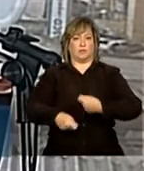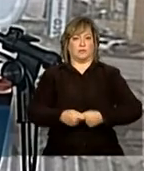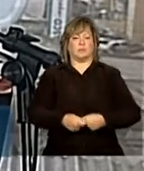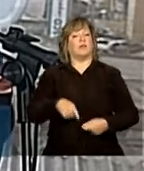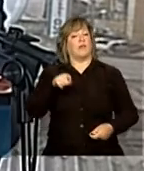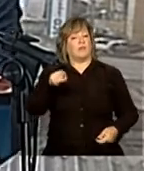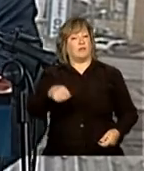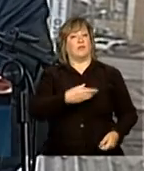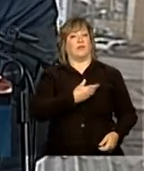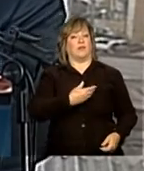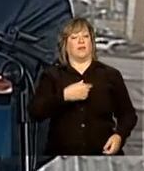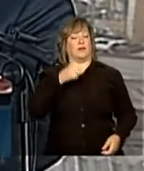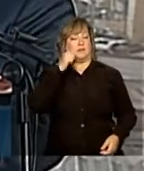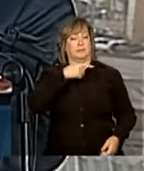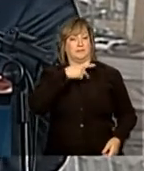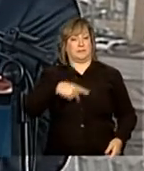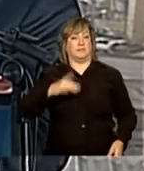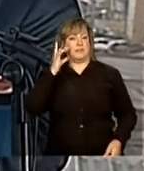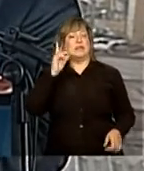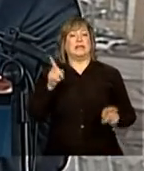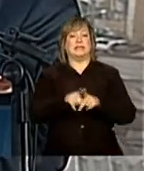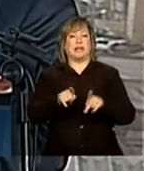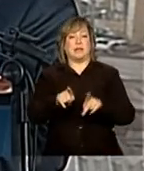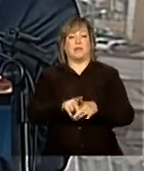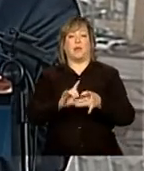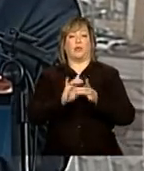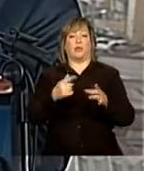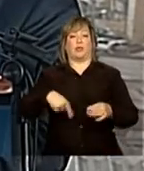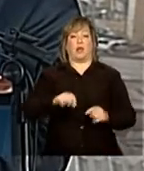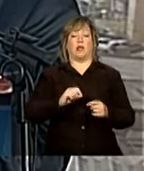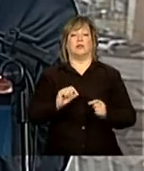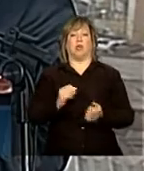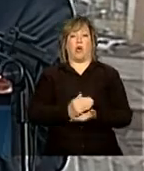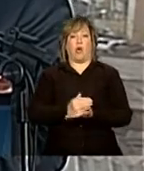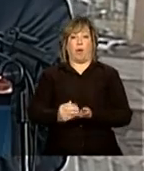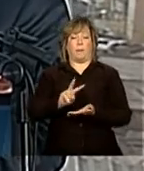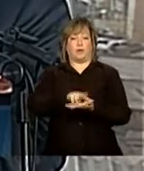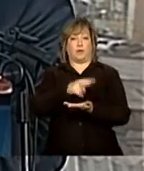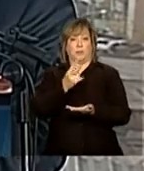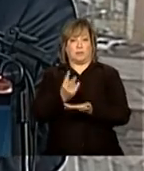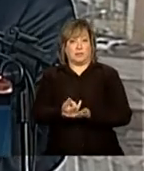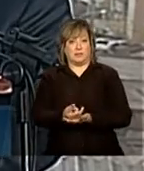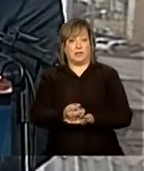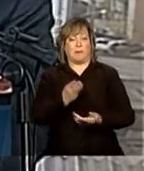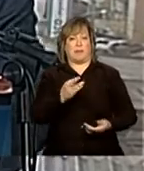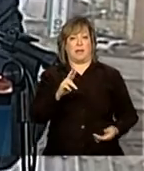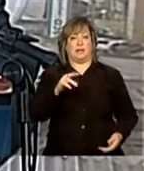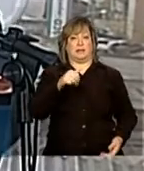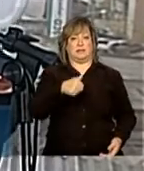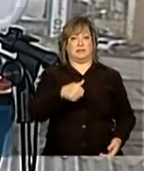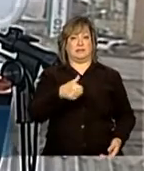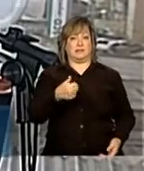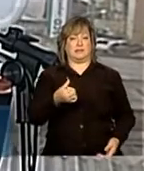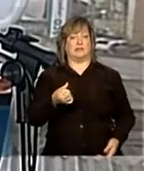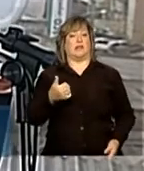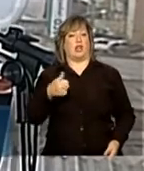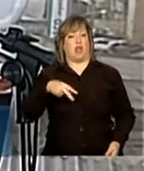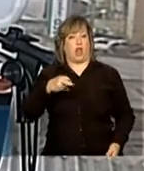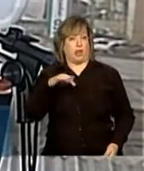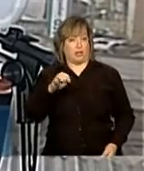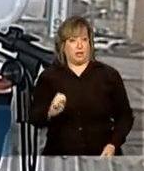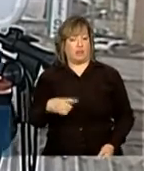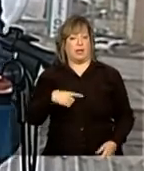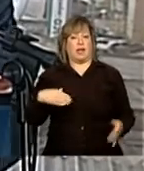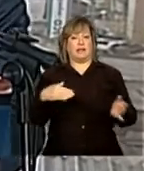autorizou também que nós iniciemos a duplicação da BR-116 Norte a partir de Feira de Santana em